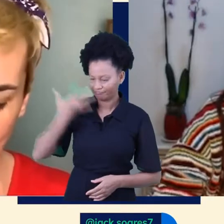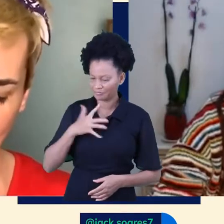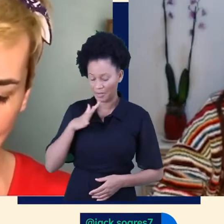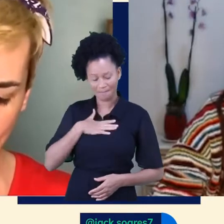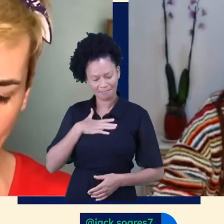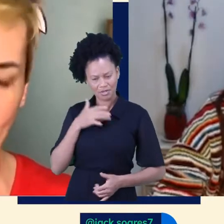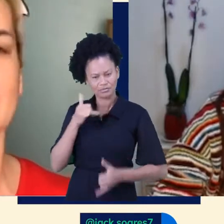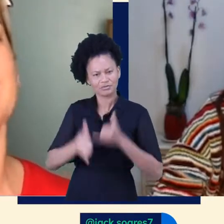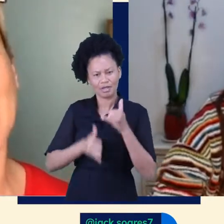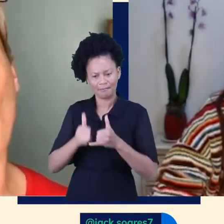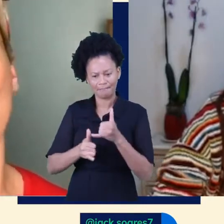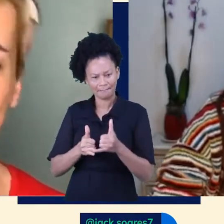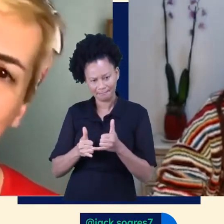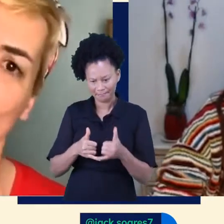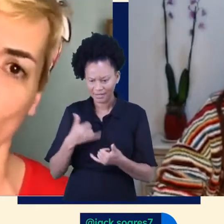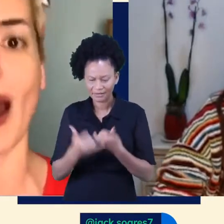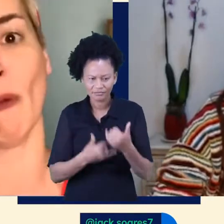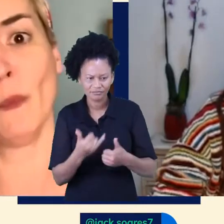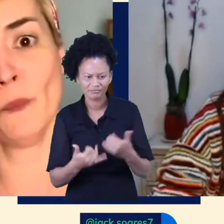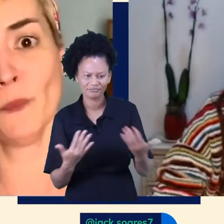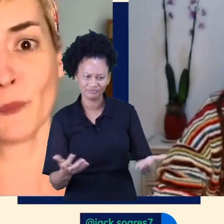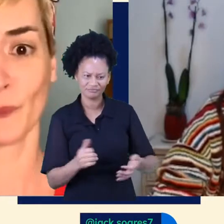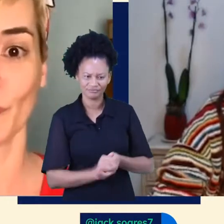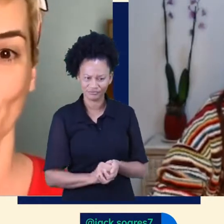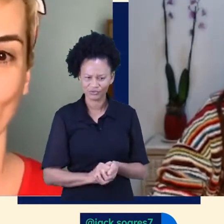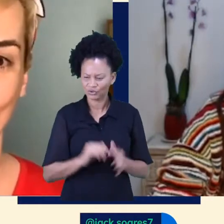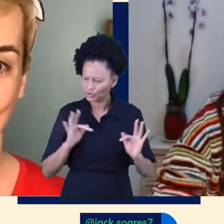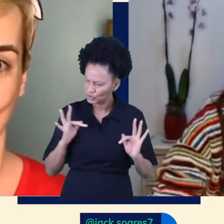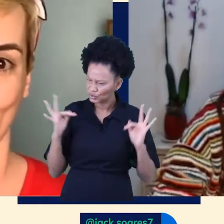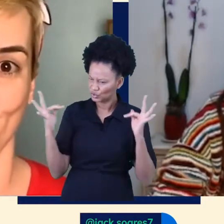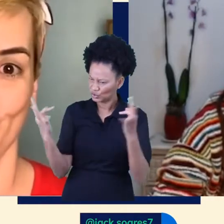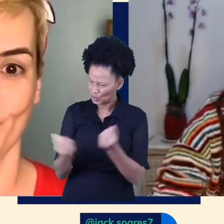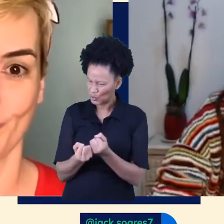que brinca com os sapatos da mãe será homossexual?